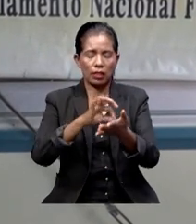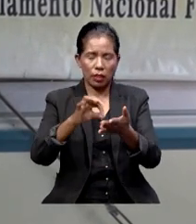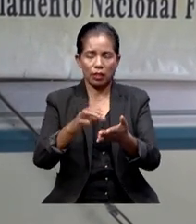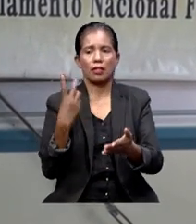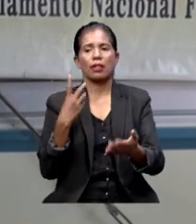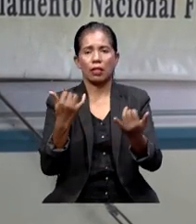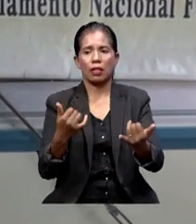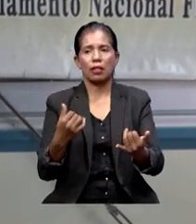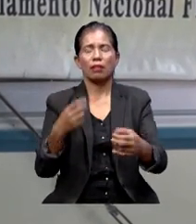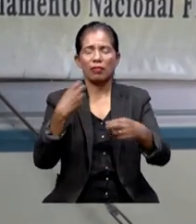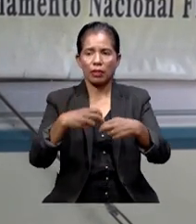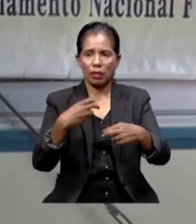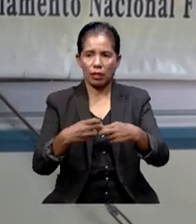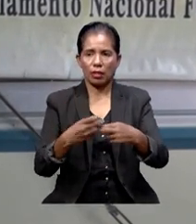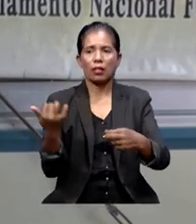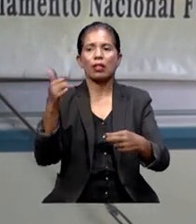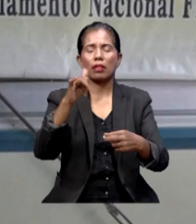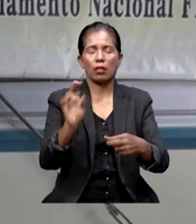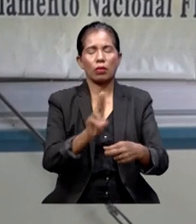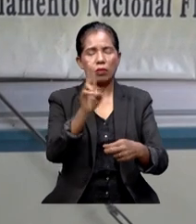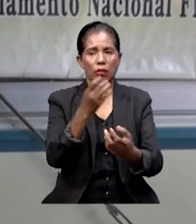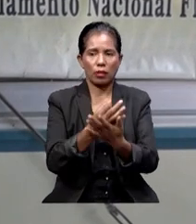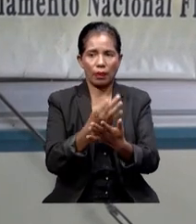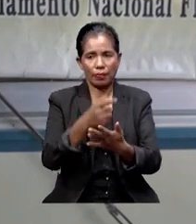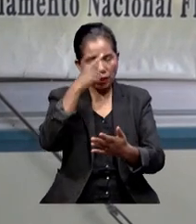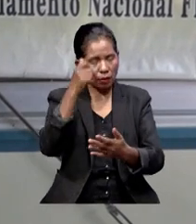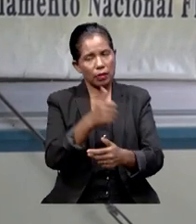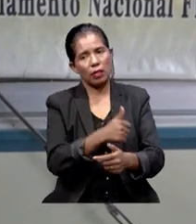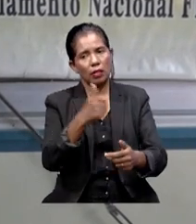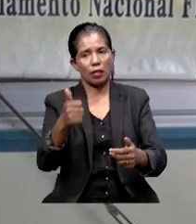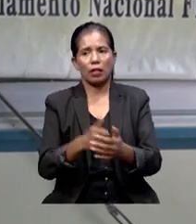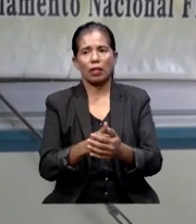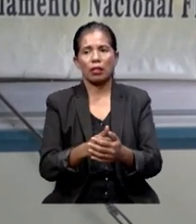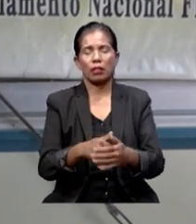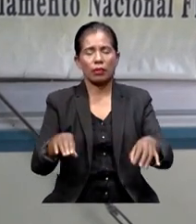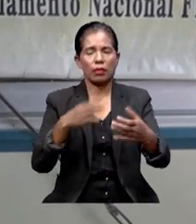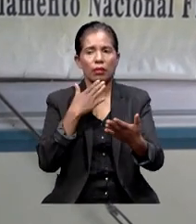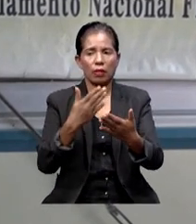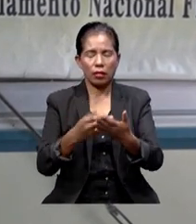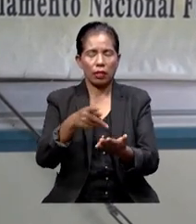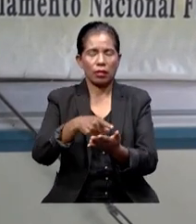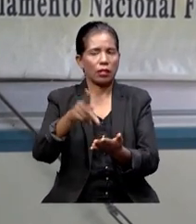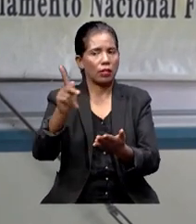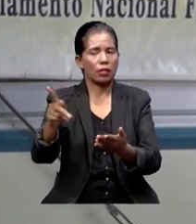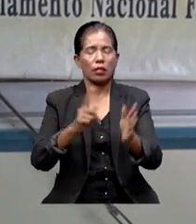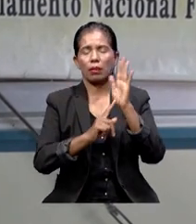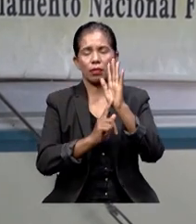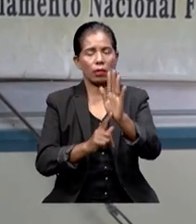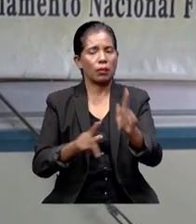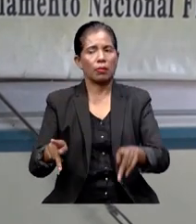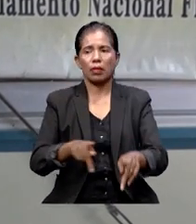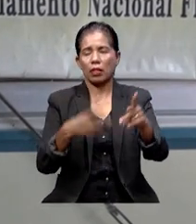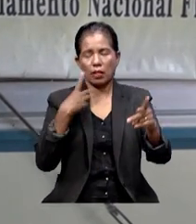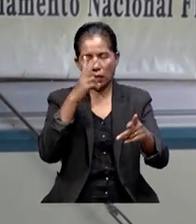também dificulta então ia ser né execução também e a categoria ser se lugar bens e serviços salário vencimento transferências públicas né e